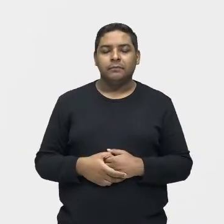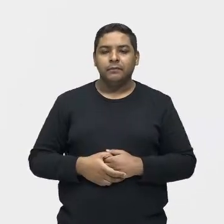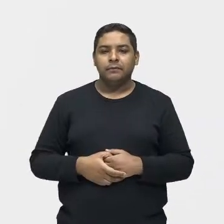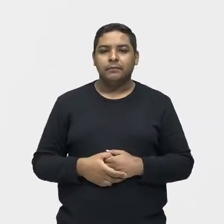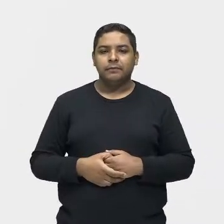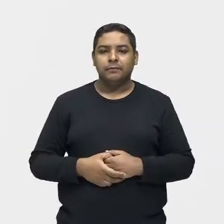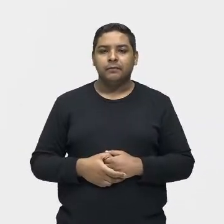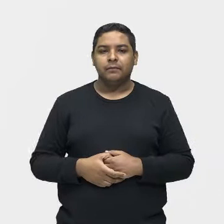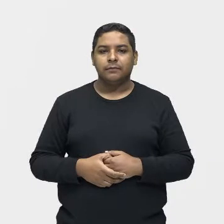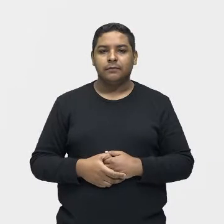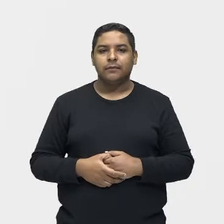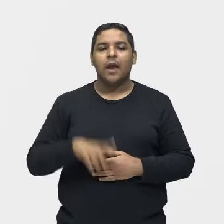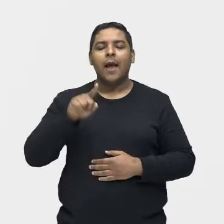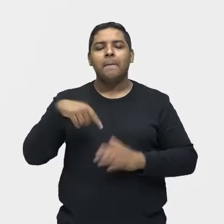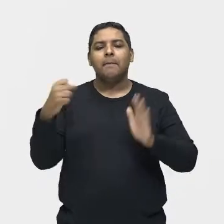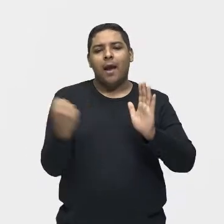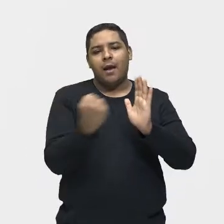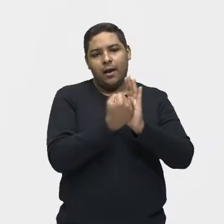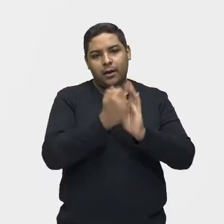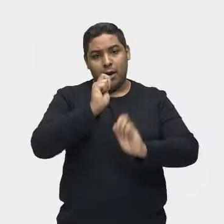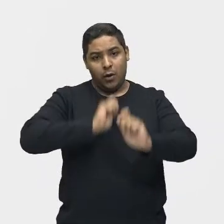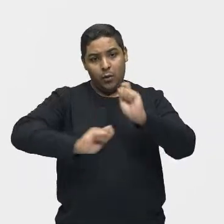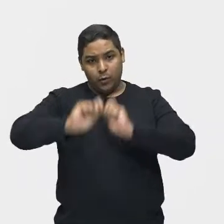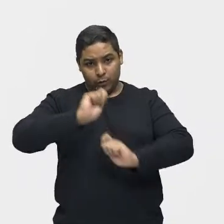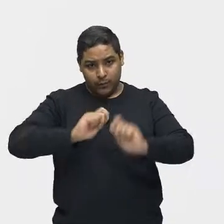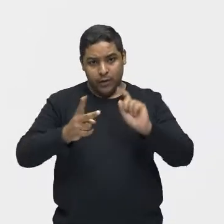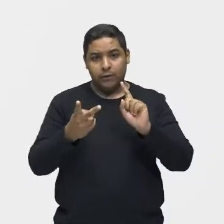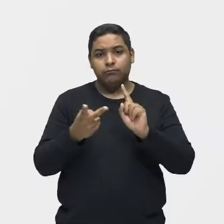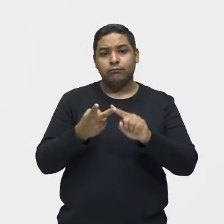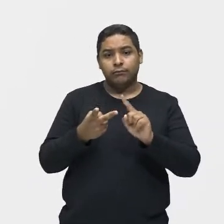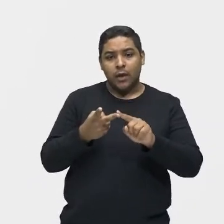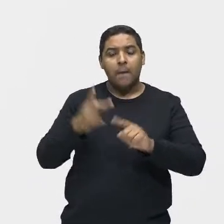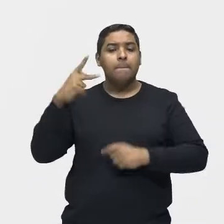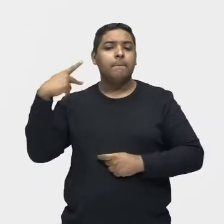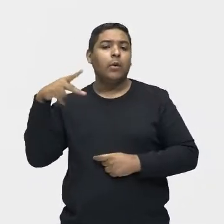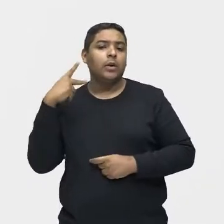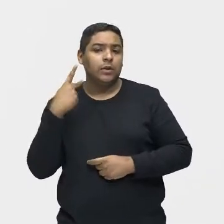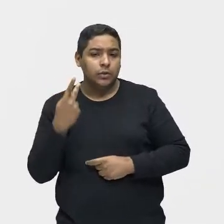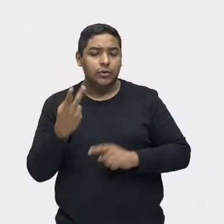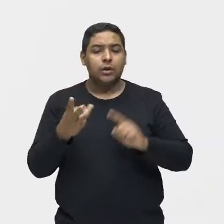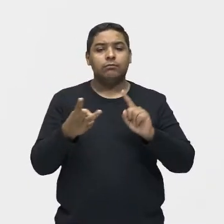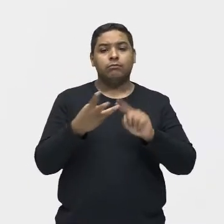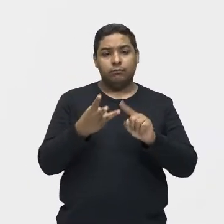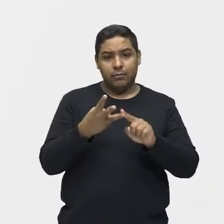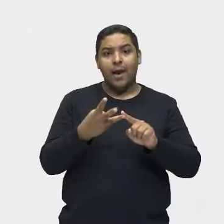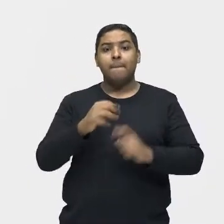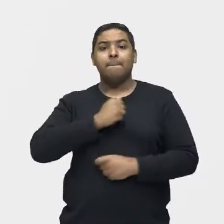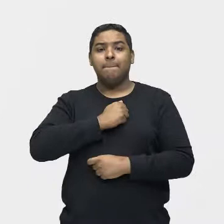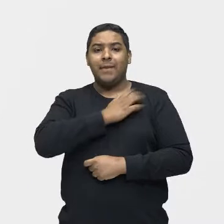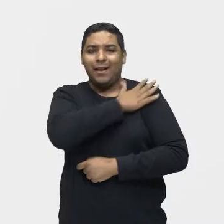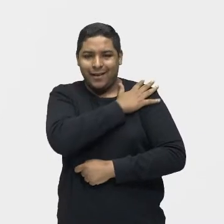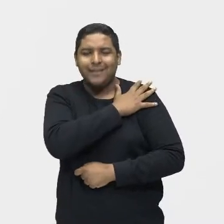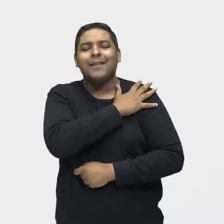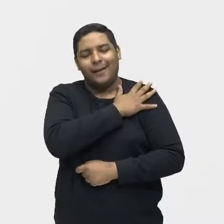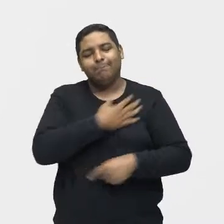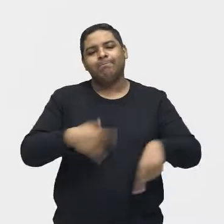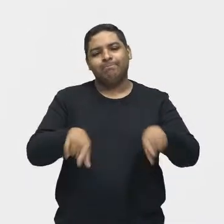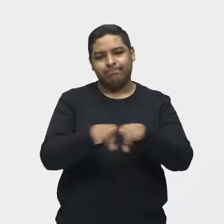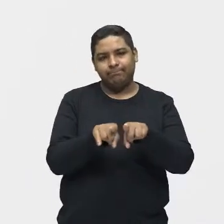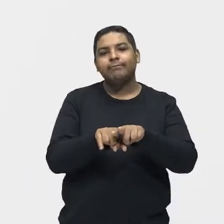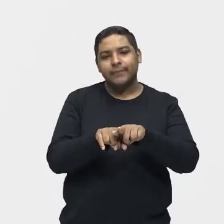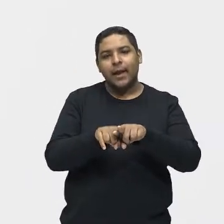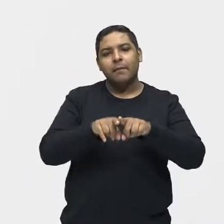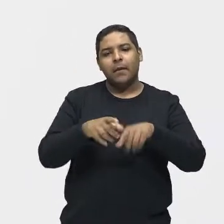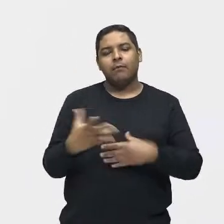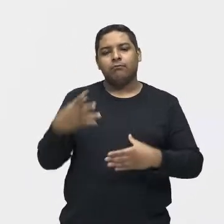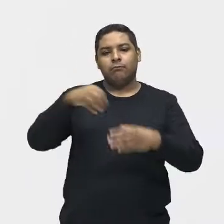estar marcada pela parte econômica, pela parte política e também militar aí que vai estar inserido no